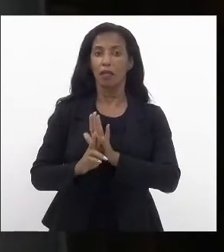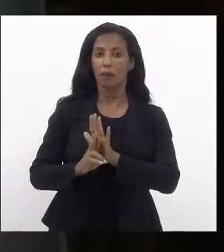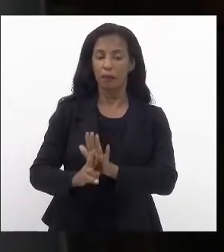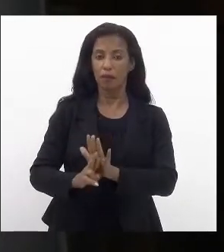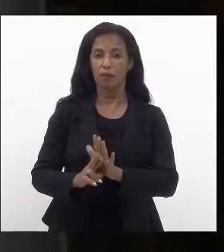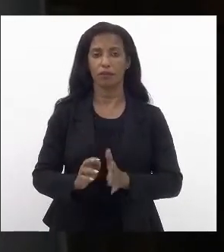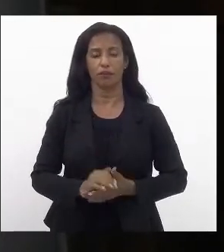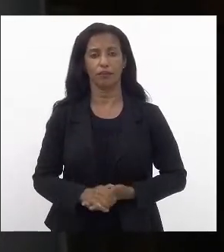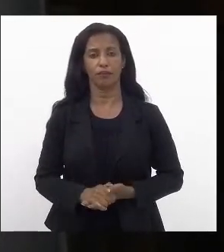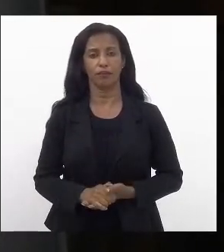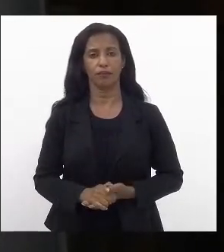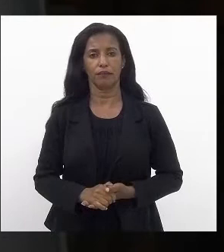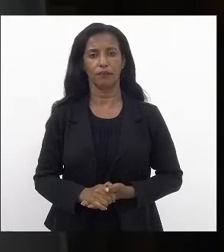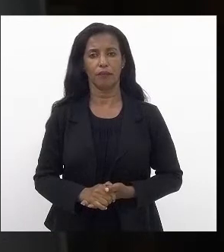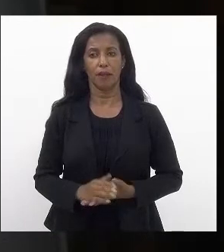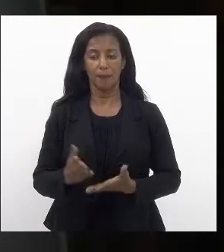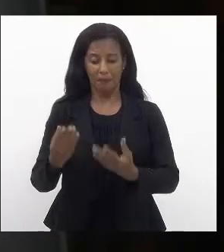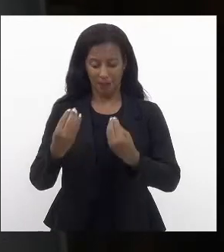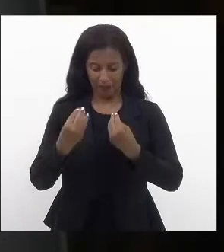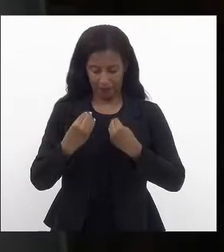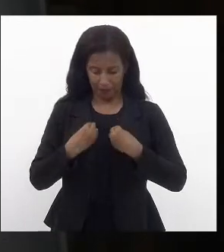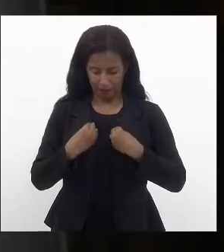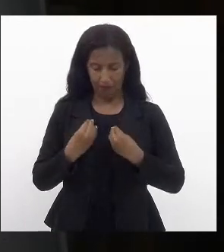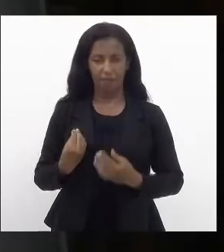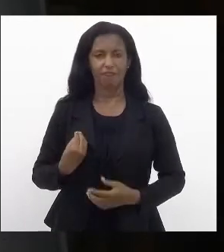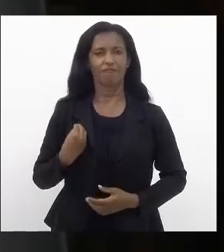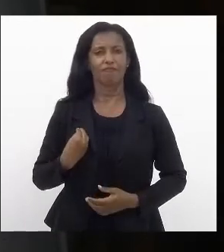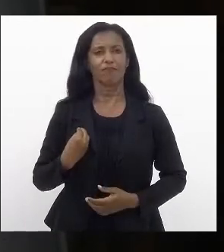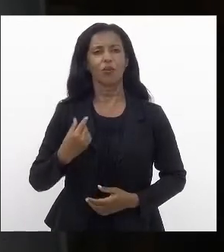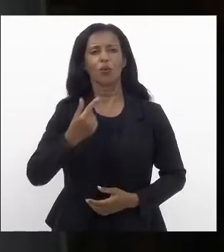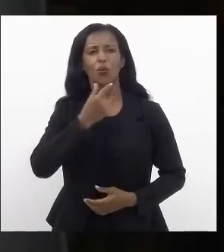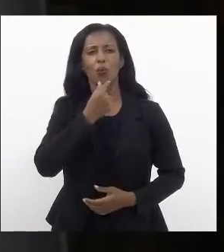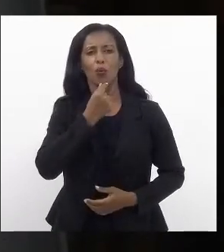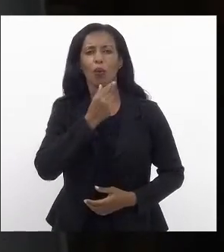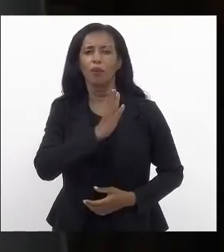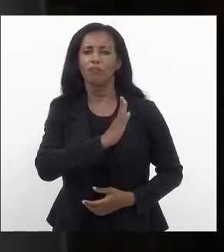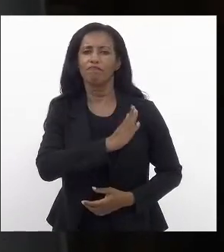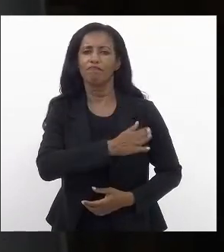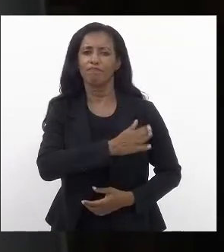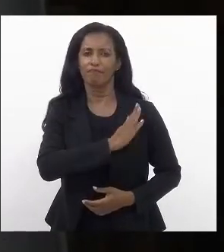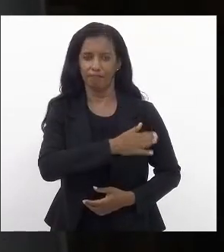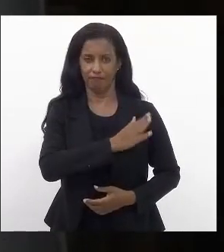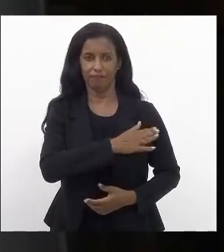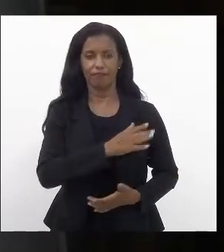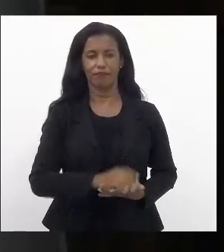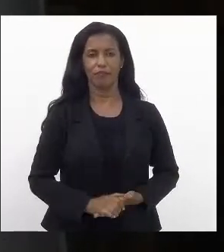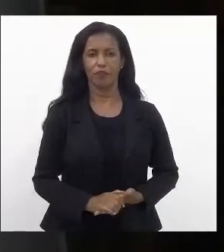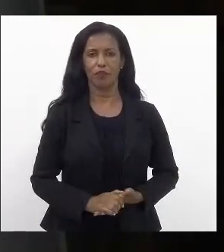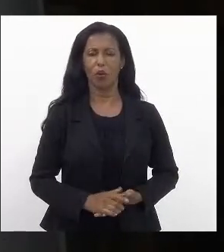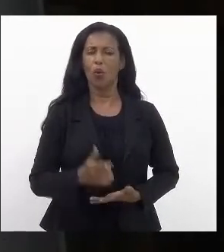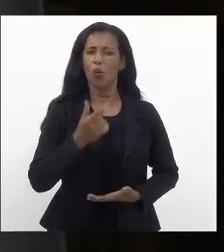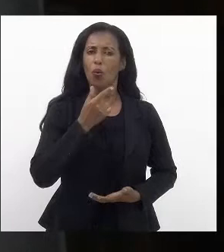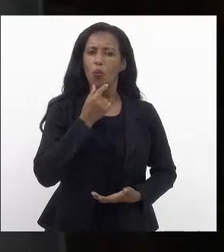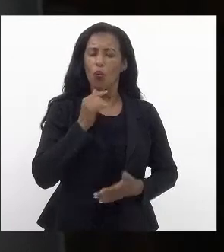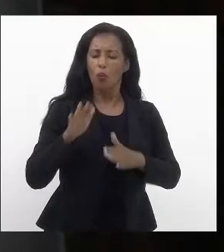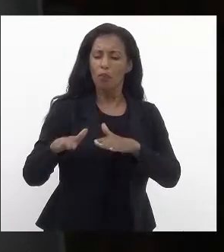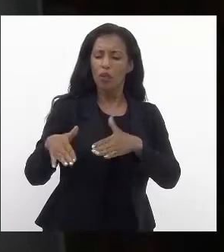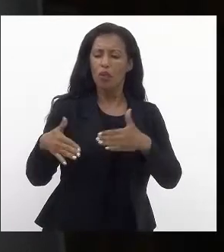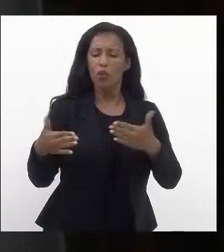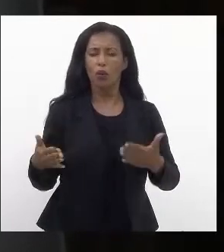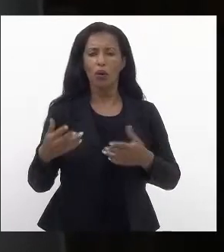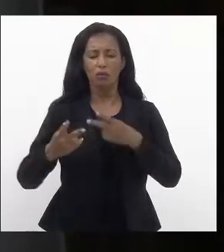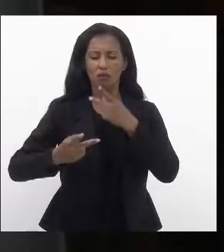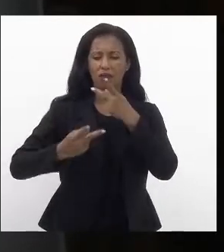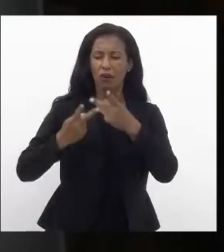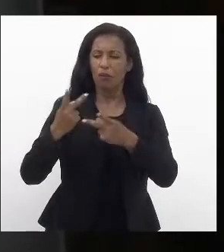representou para mim um homem de coração. Um homem que quando você está